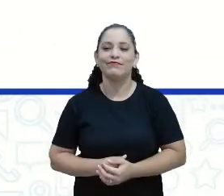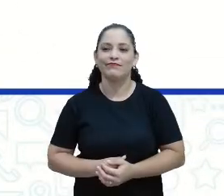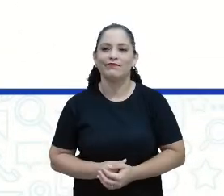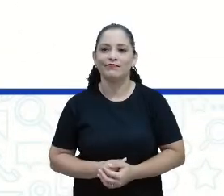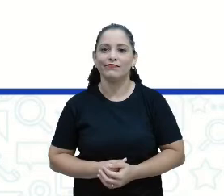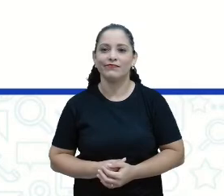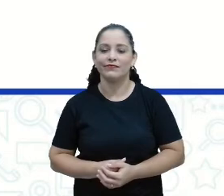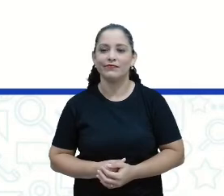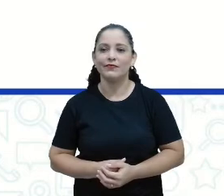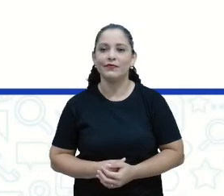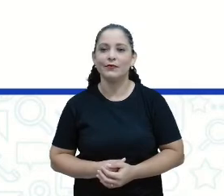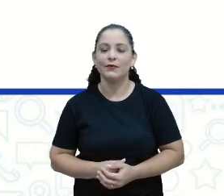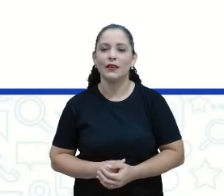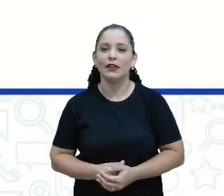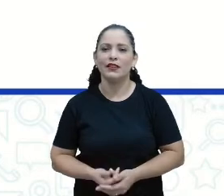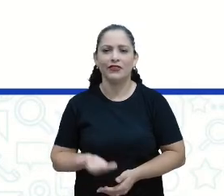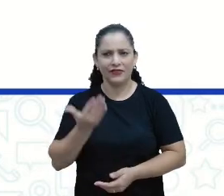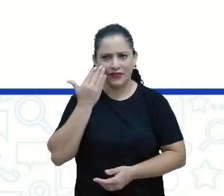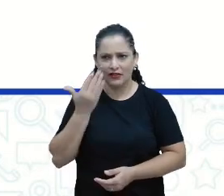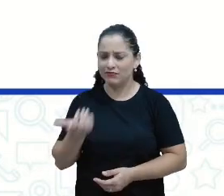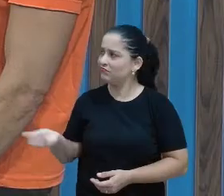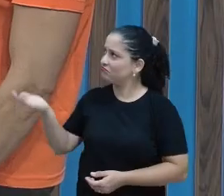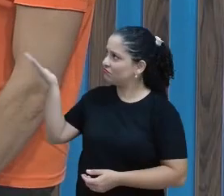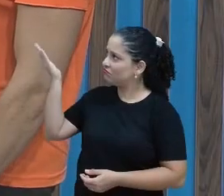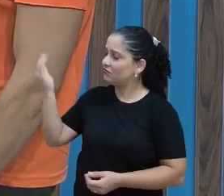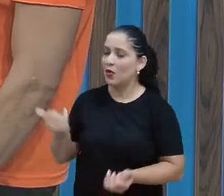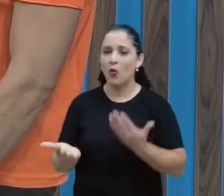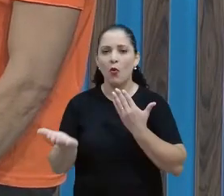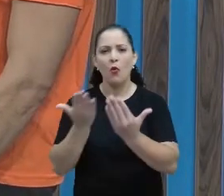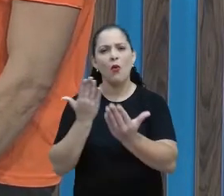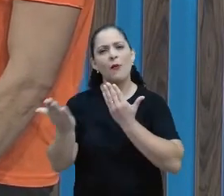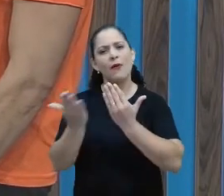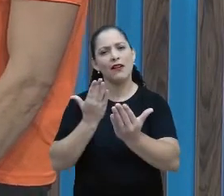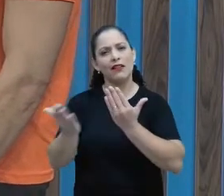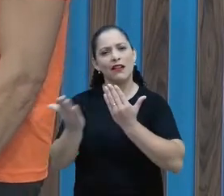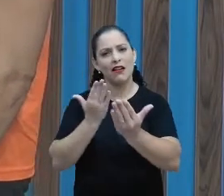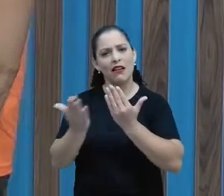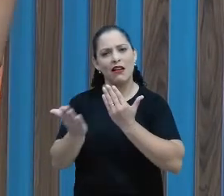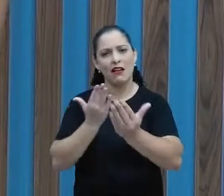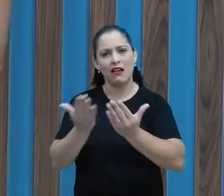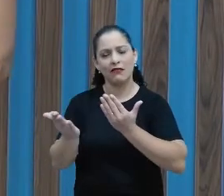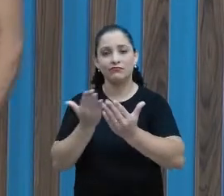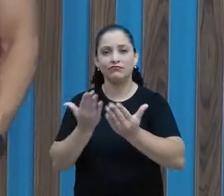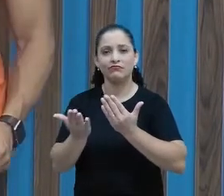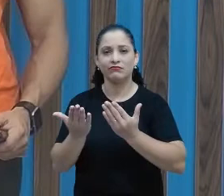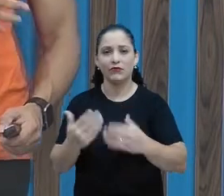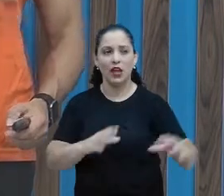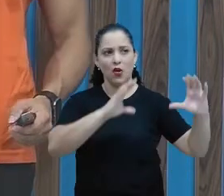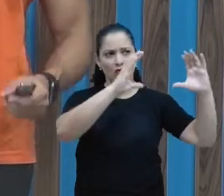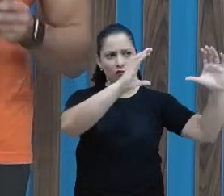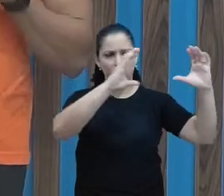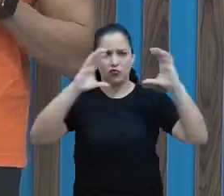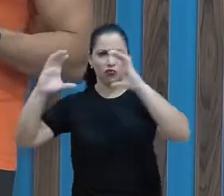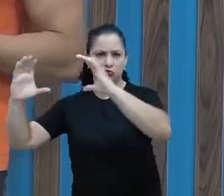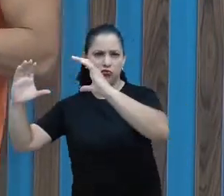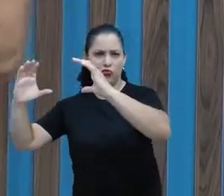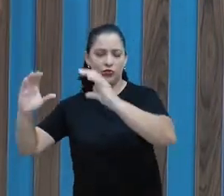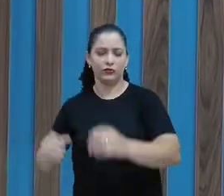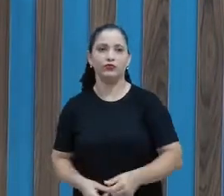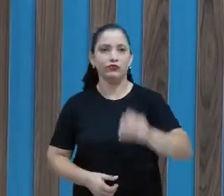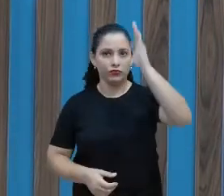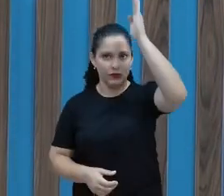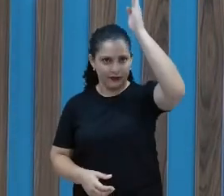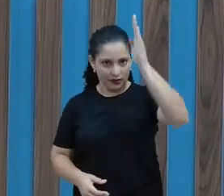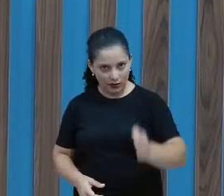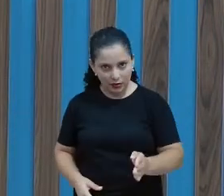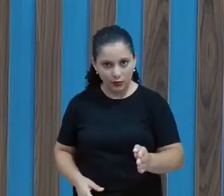pode notar que, comparando esses 2 círculos aí, a gente tem que, quando foi dividido ao meio, a